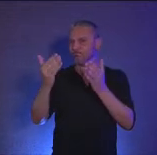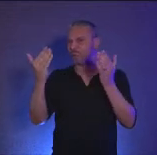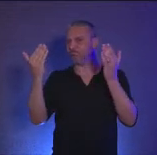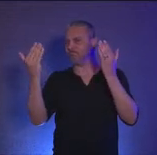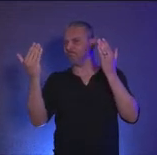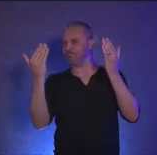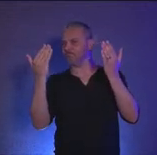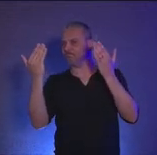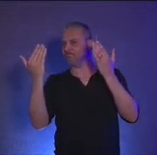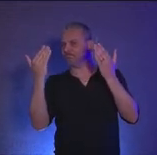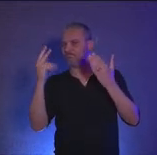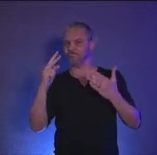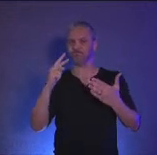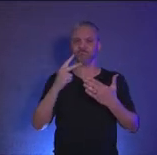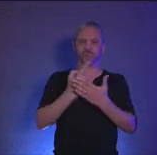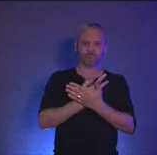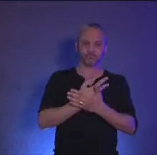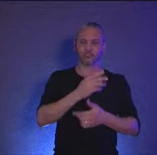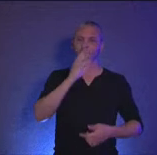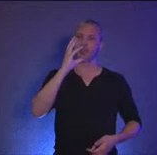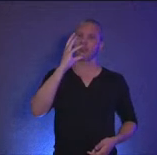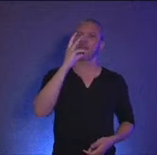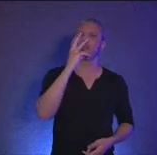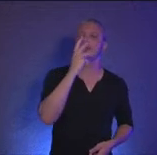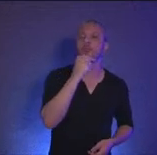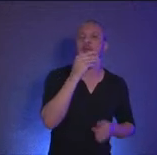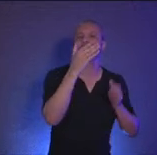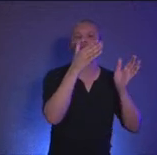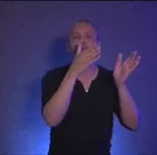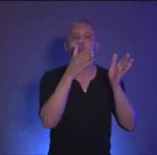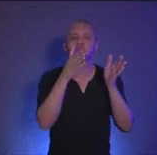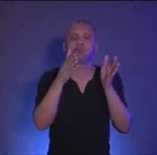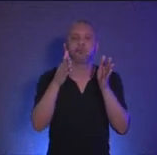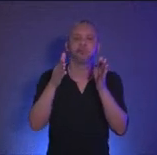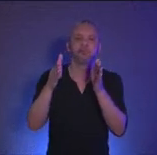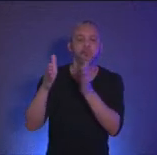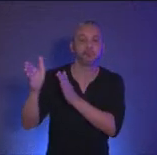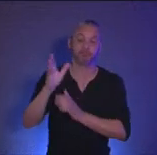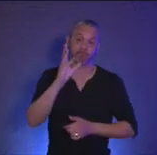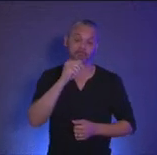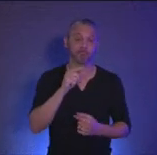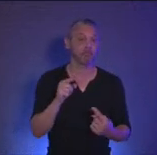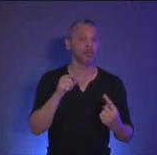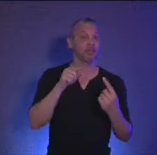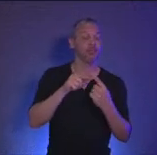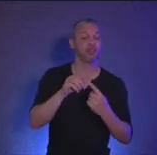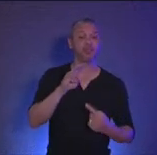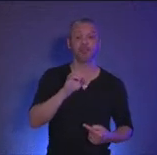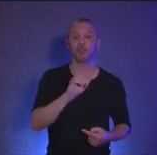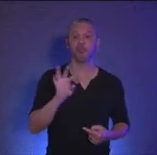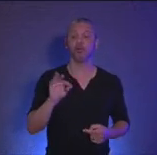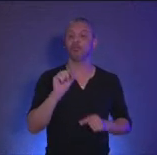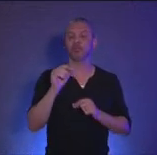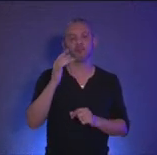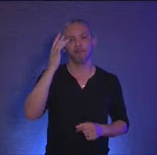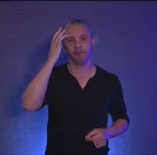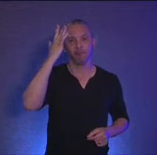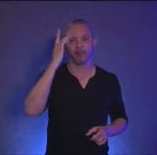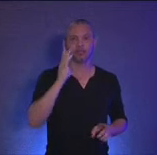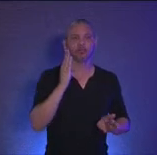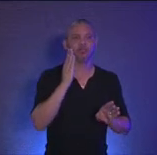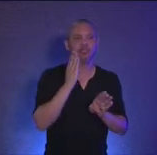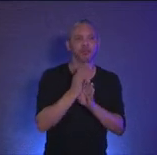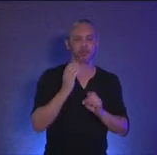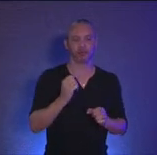é um tempo que você gasta, né, ali nessa checagem de vídeo. E aí o objetivo era facilitar. Então, ao invés de você